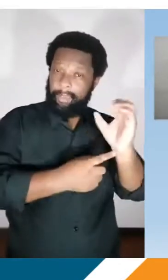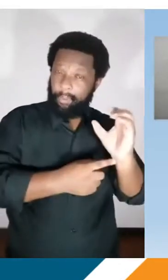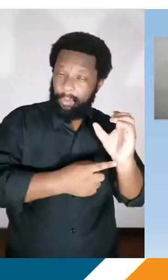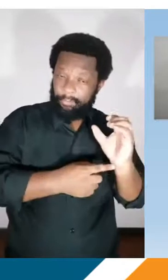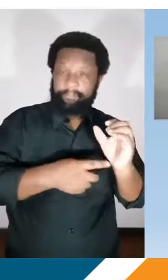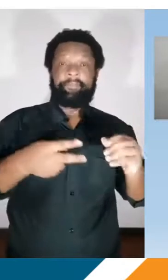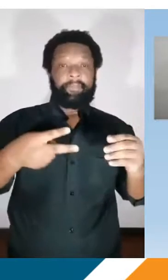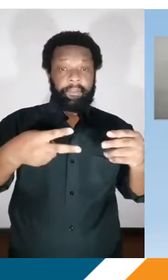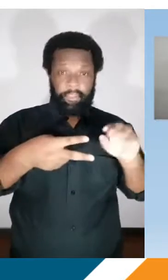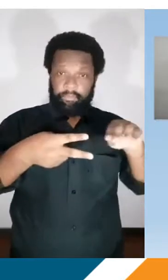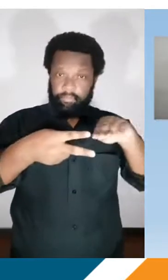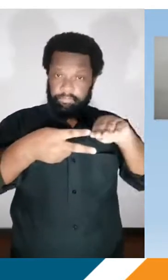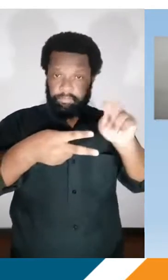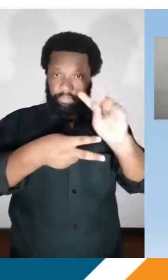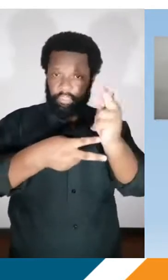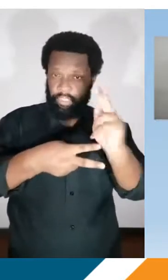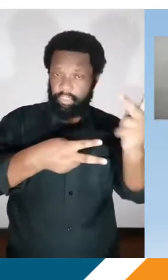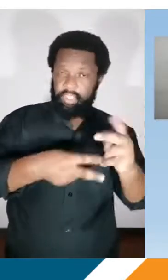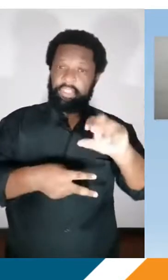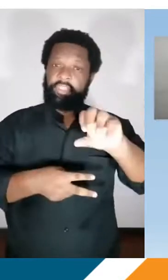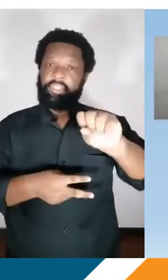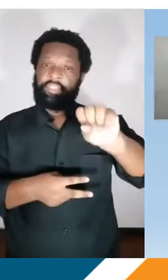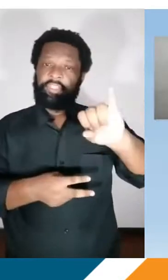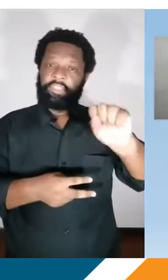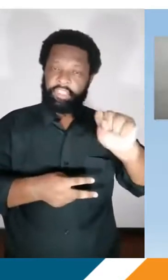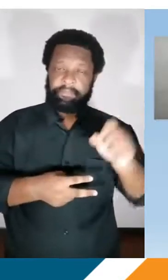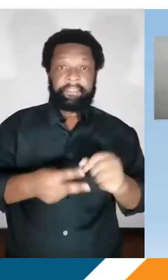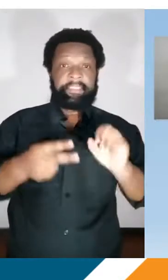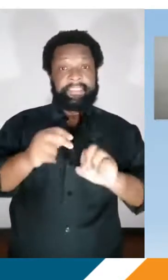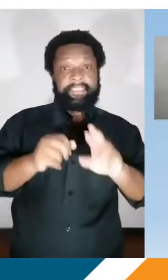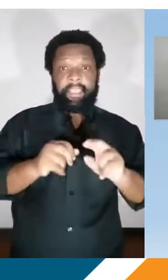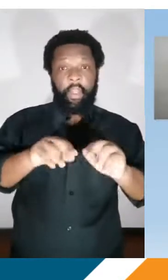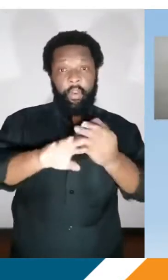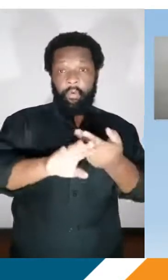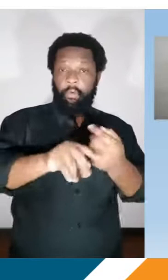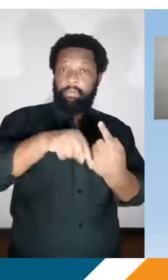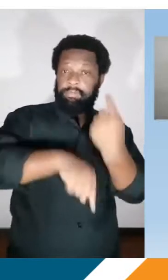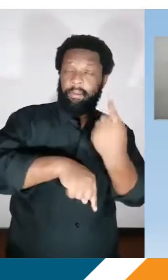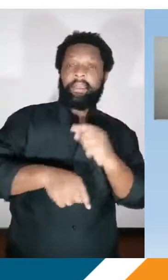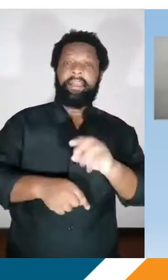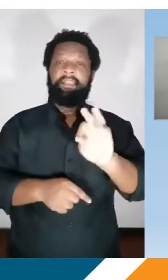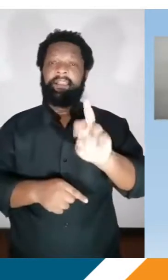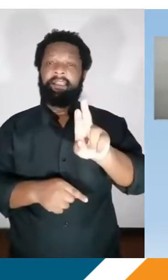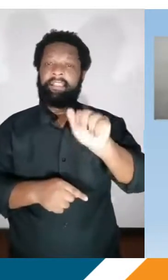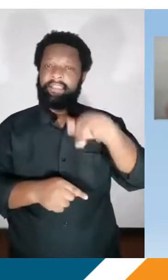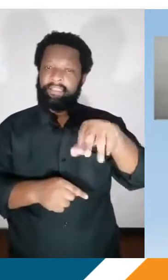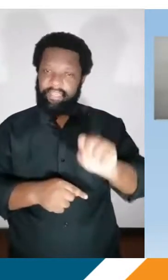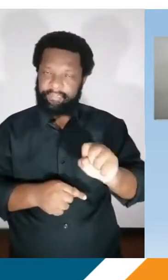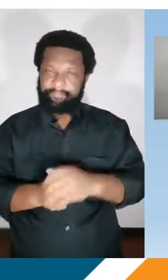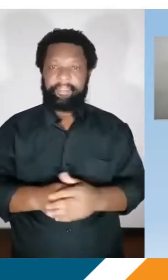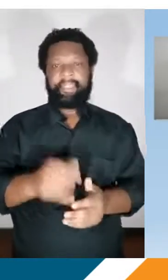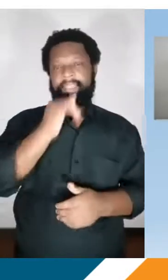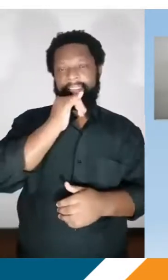carbonos da dupla no mesmo plano, cis. Se forem sentidos opostos, trans. Tá? Aqui só